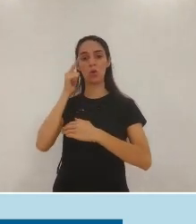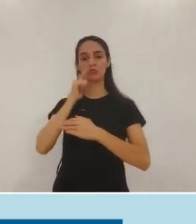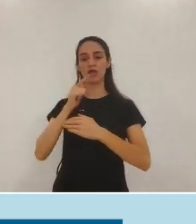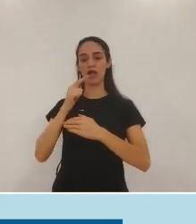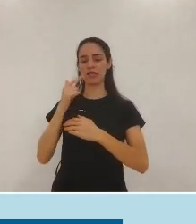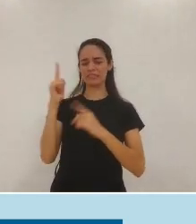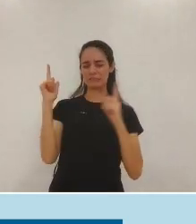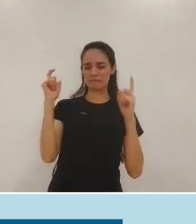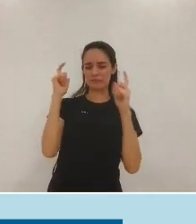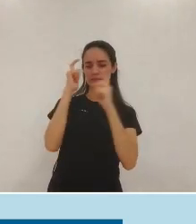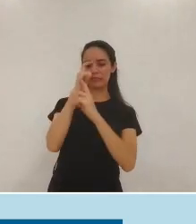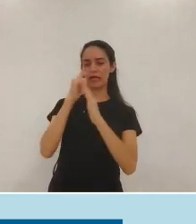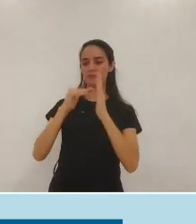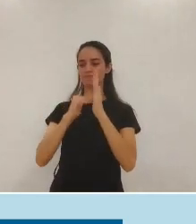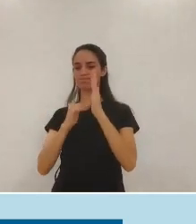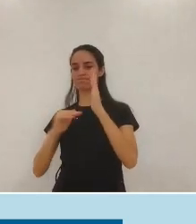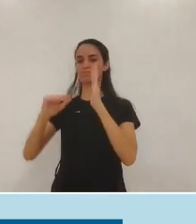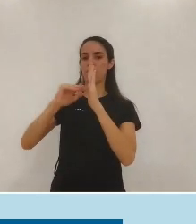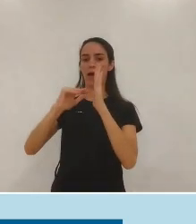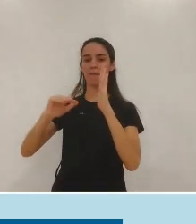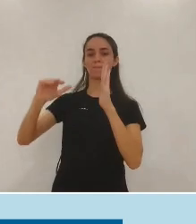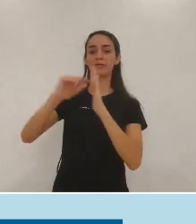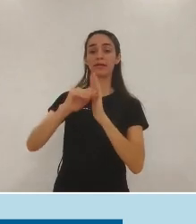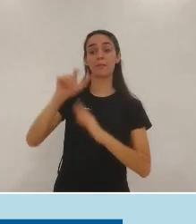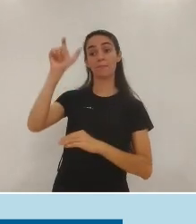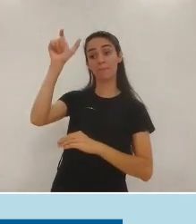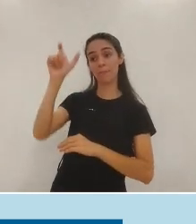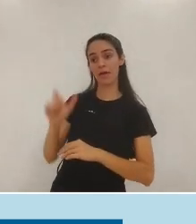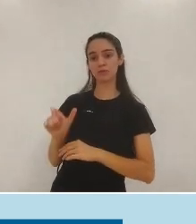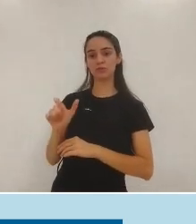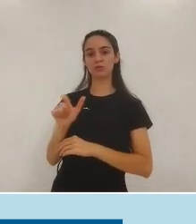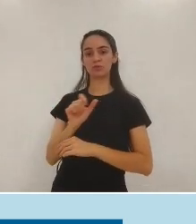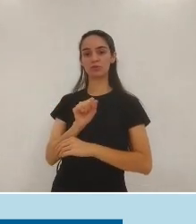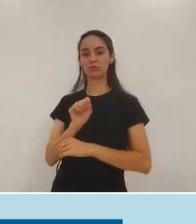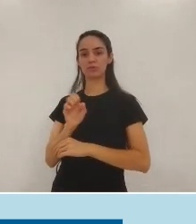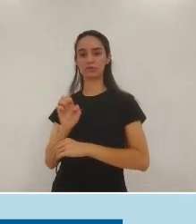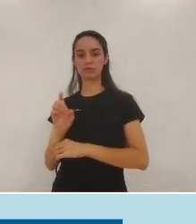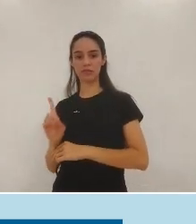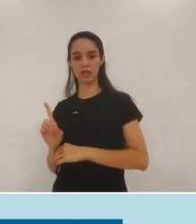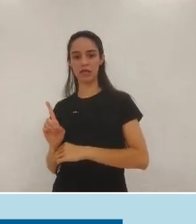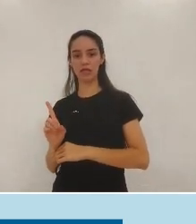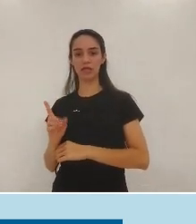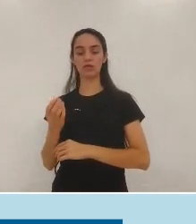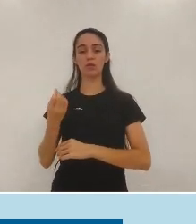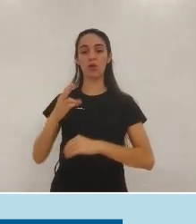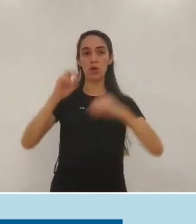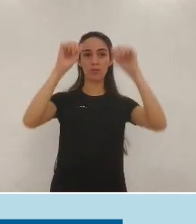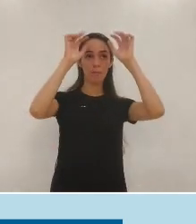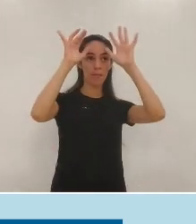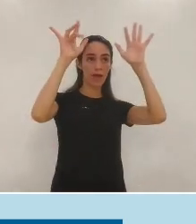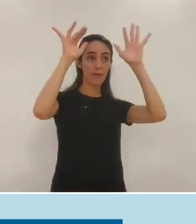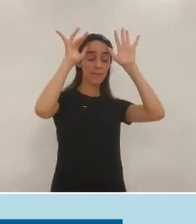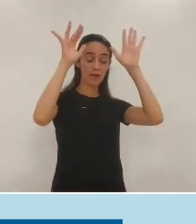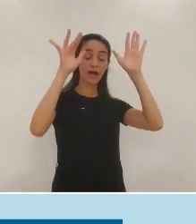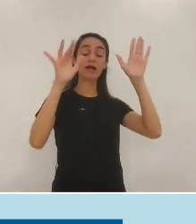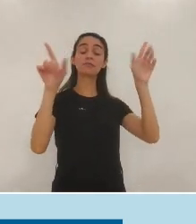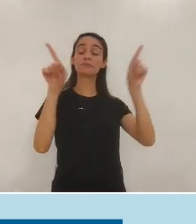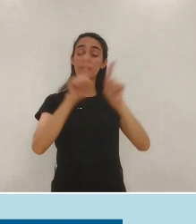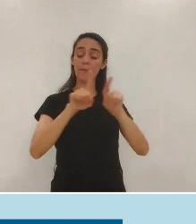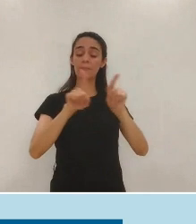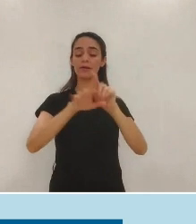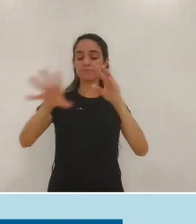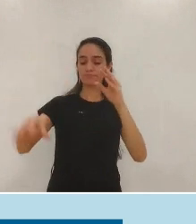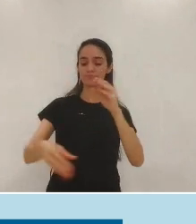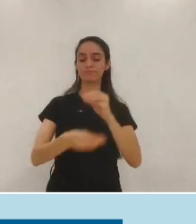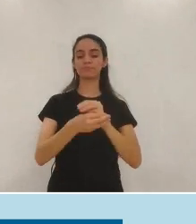dificuldades. Pessoas com ehlers-danlos e autismo tendem a ter algum tipo de transtorno de aprendizagem, ainda que tenham